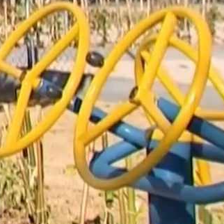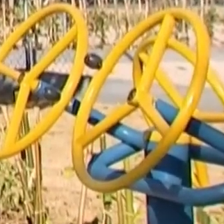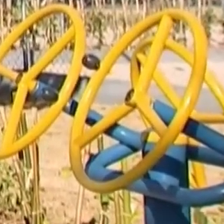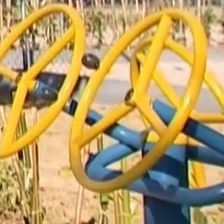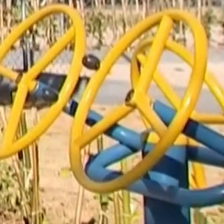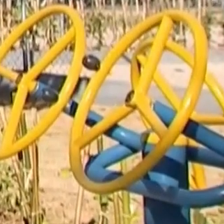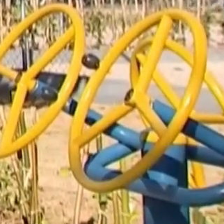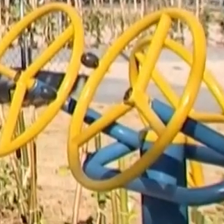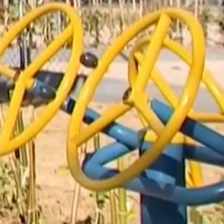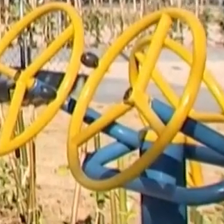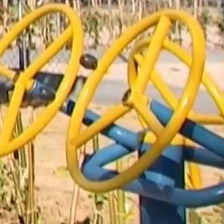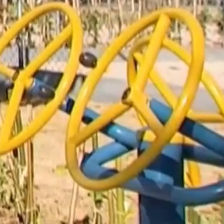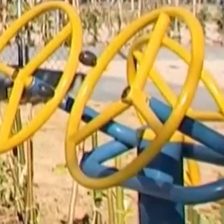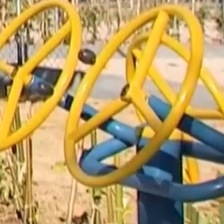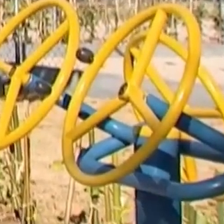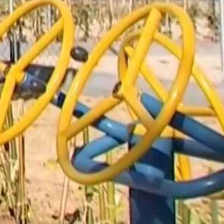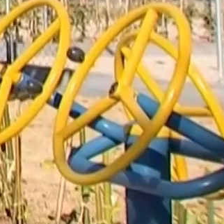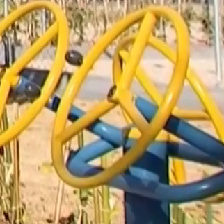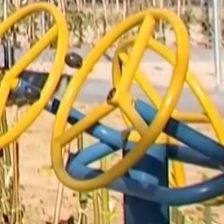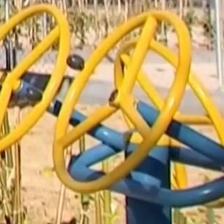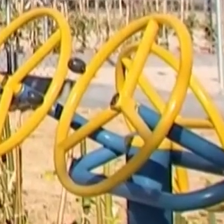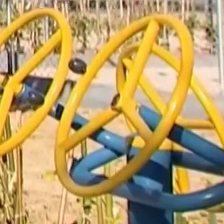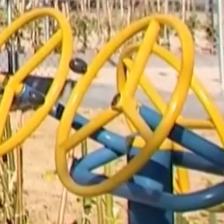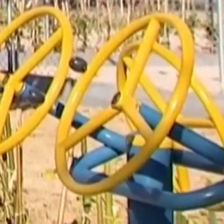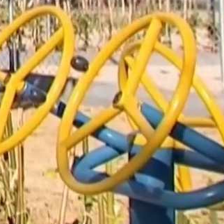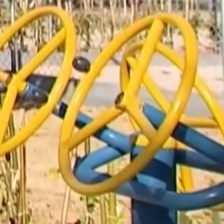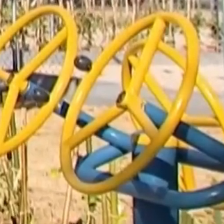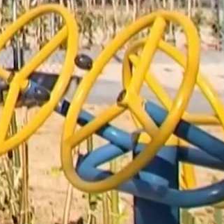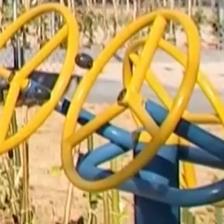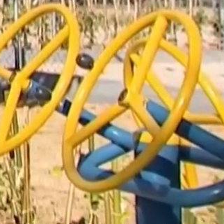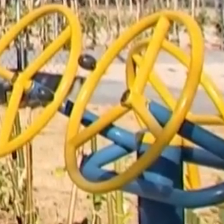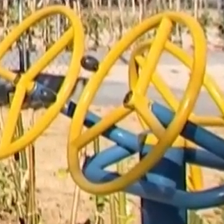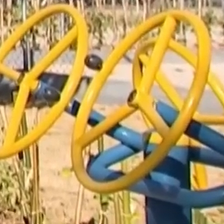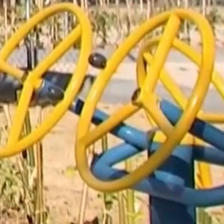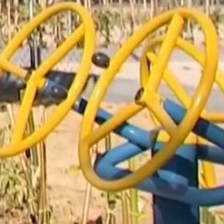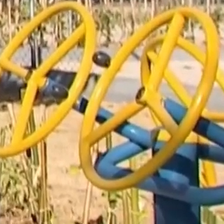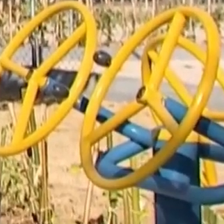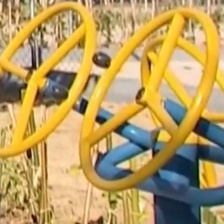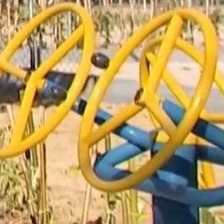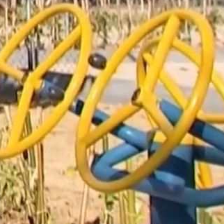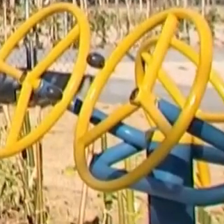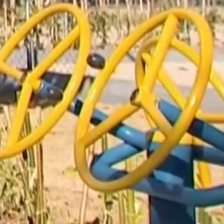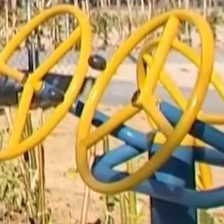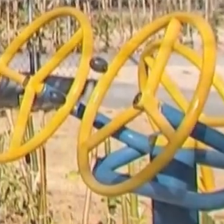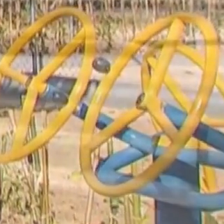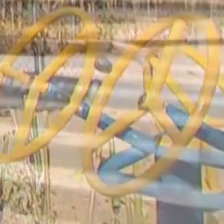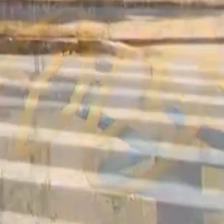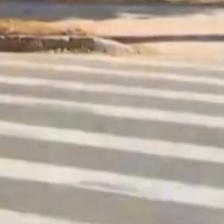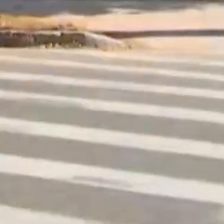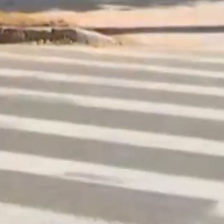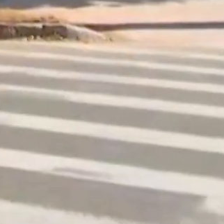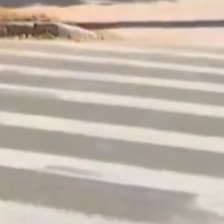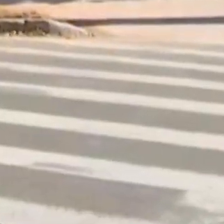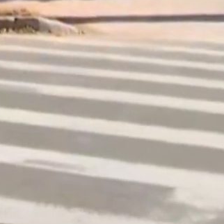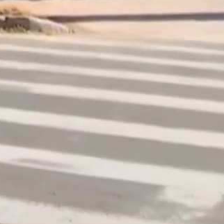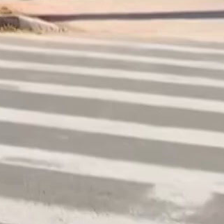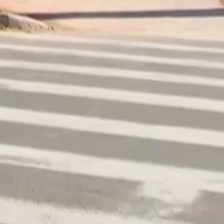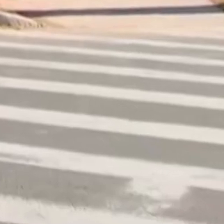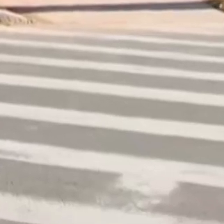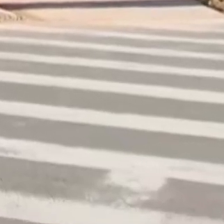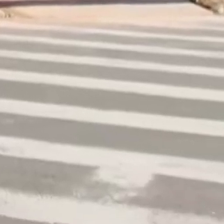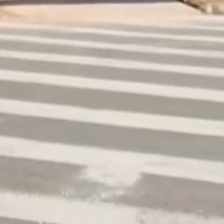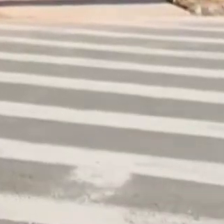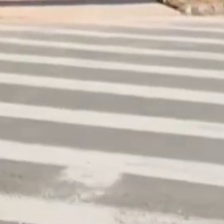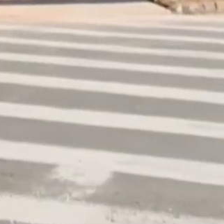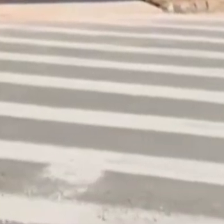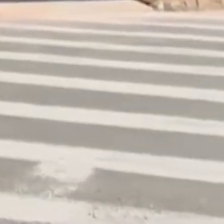aqui conosco aqui, né, na nossa região. E nós estamos muito felizes, né, de realmente o trabalho ser realizado. Além disso, agora